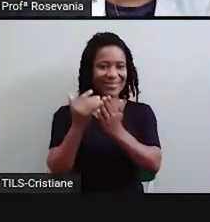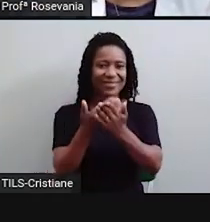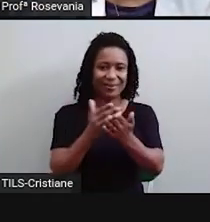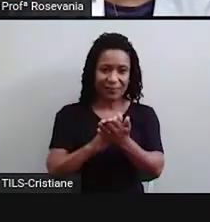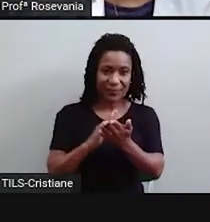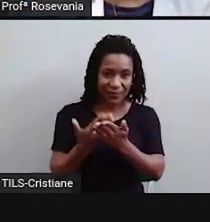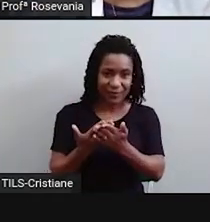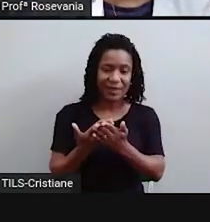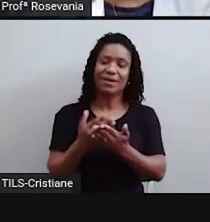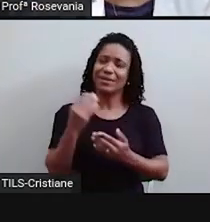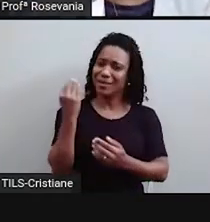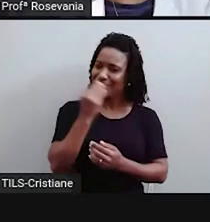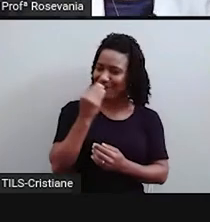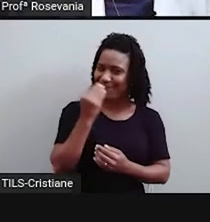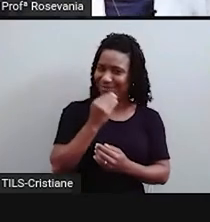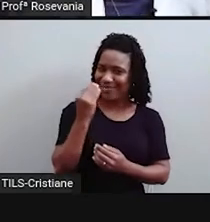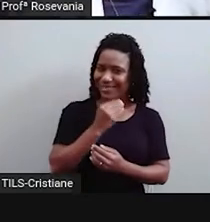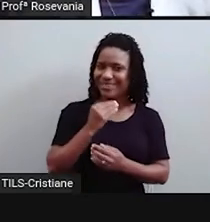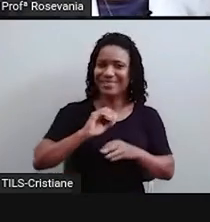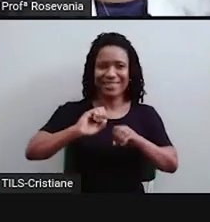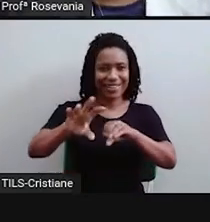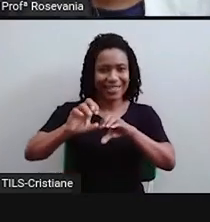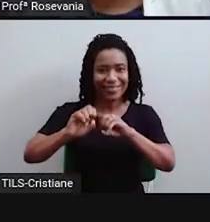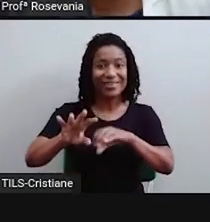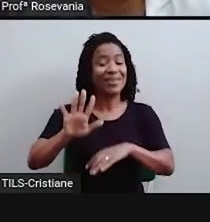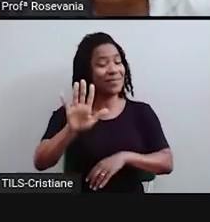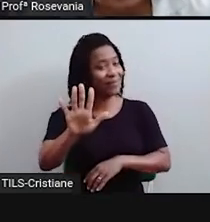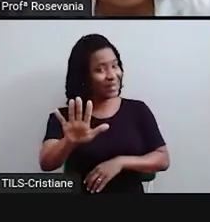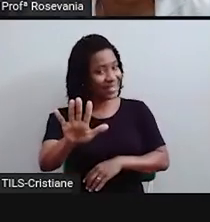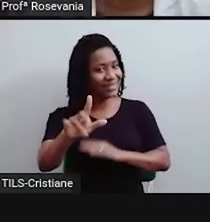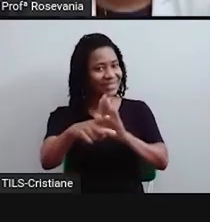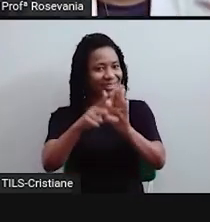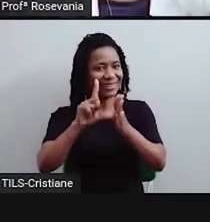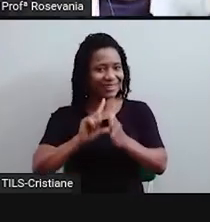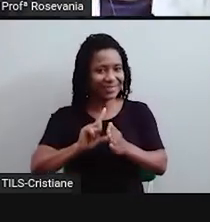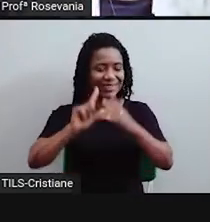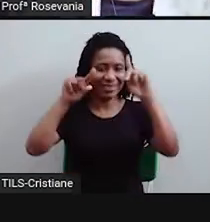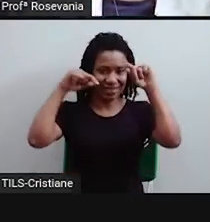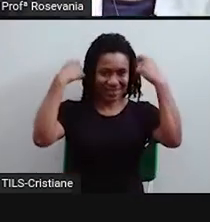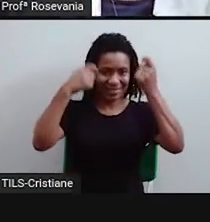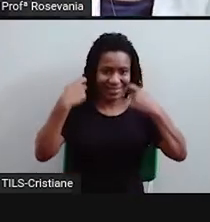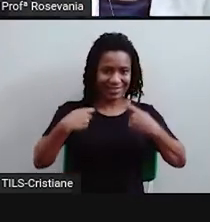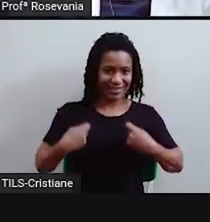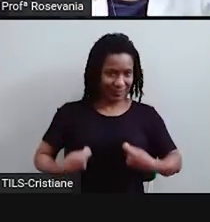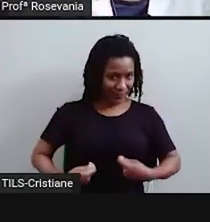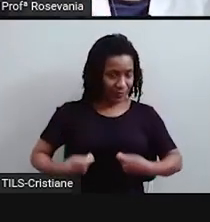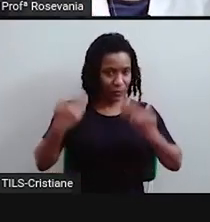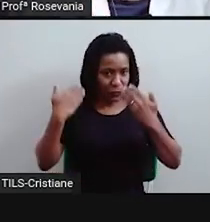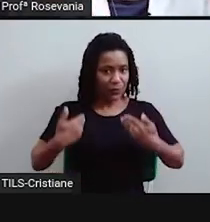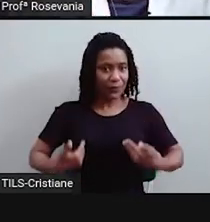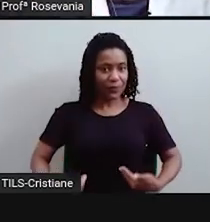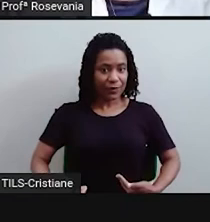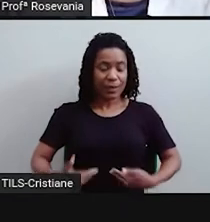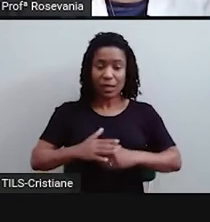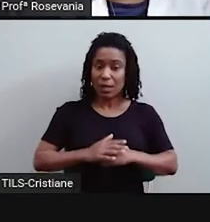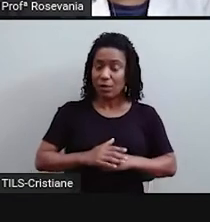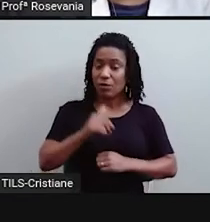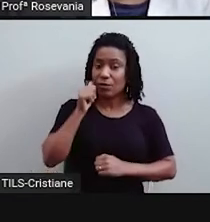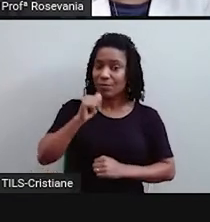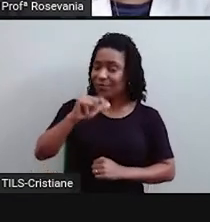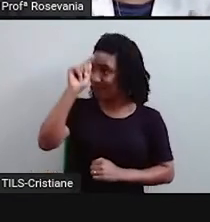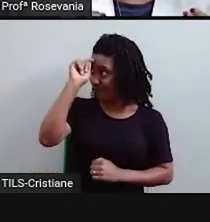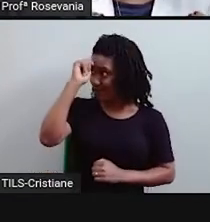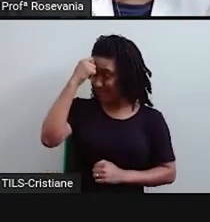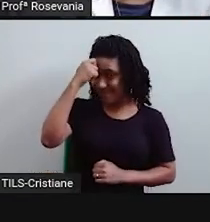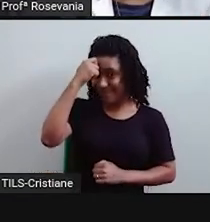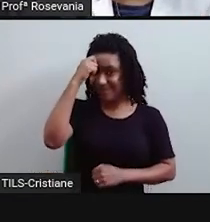vocês curtam bastante essa aula. Mas antes disso, não posso esquecer, vou me autodescrever. Bom, eu sou uma mulher